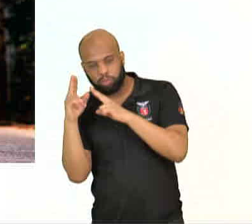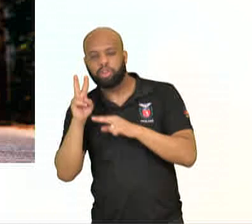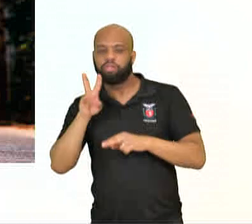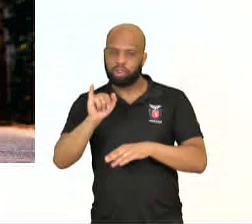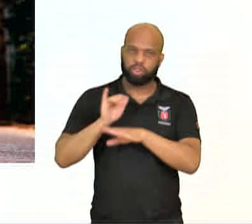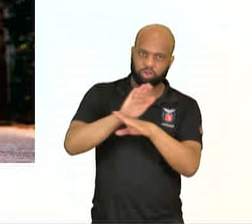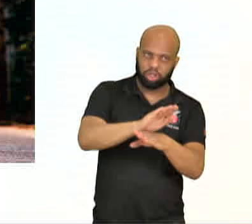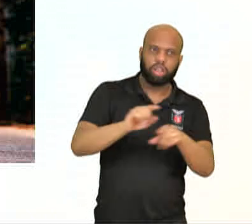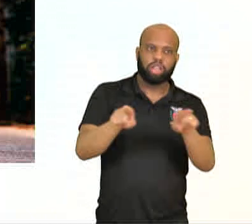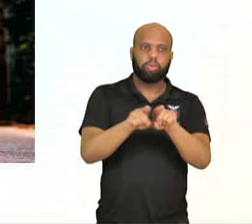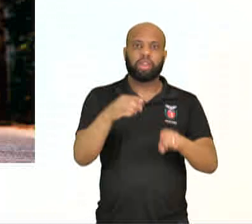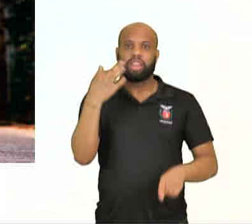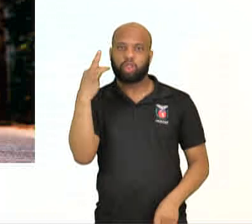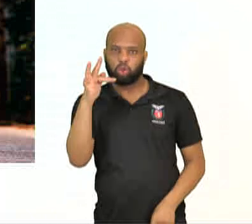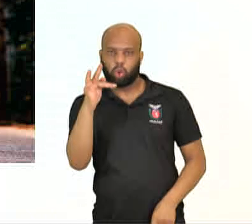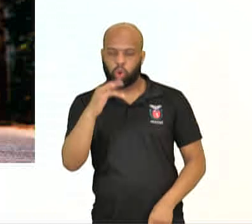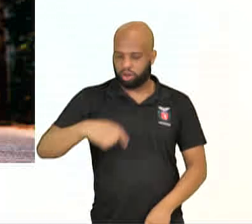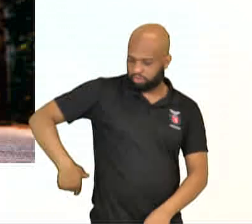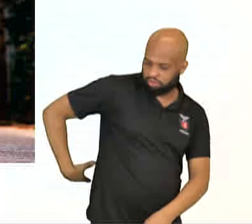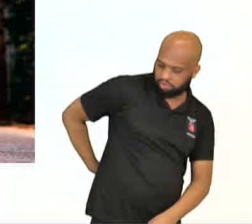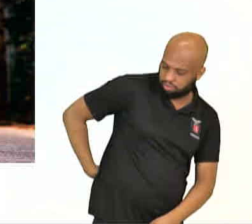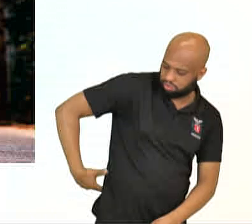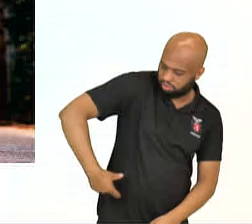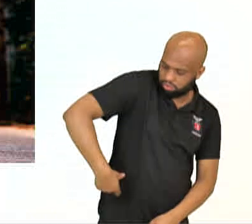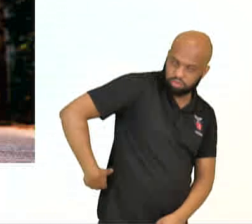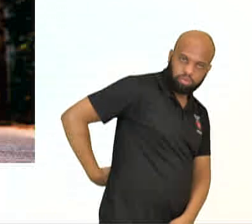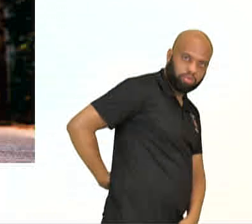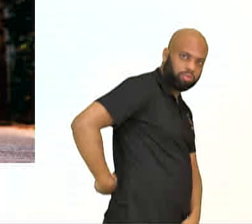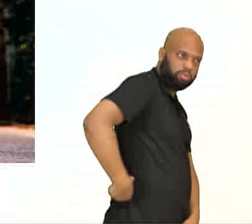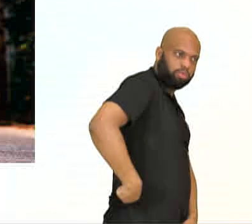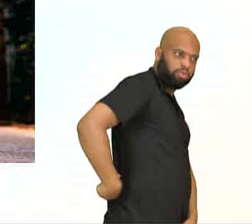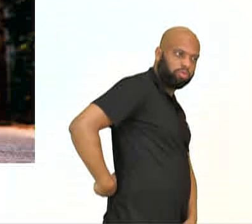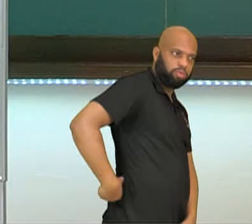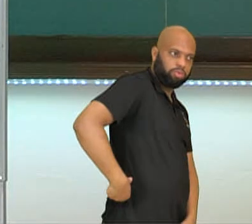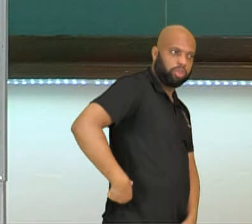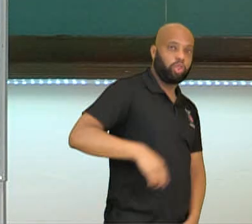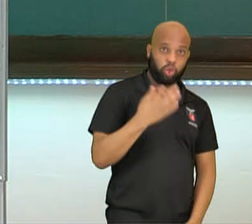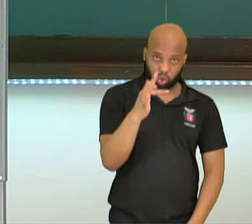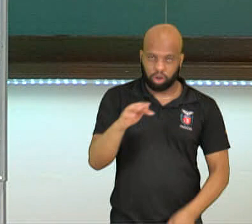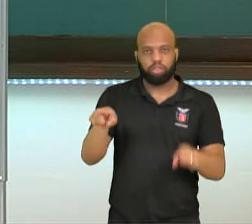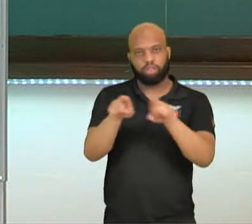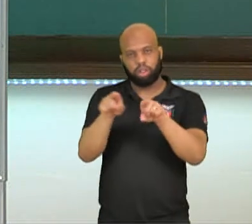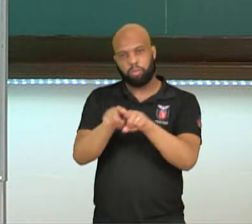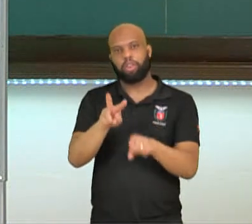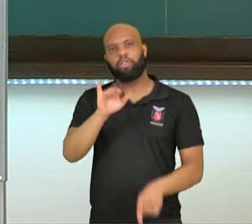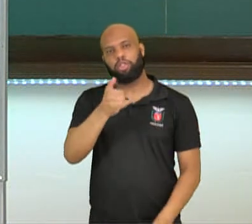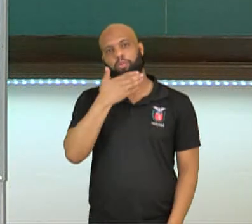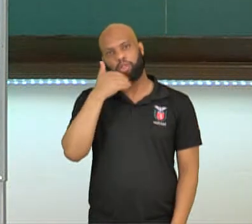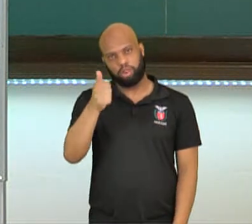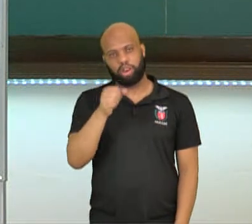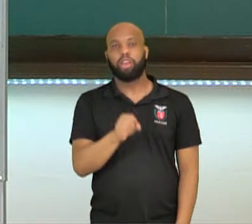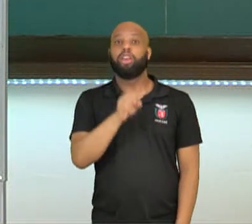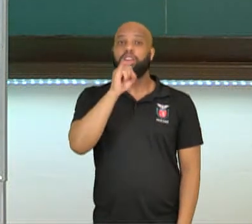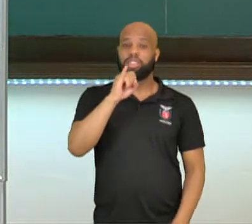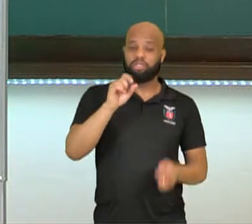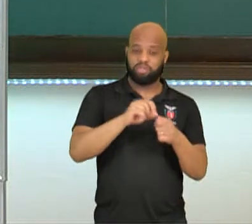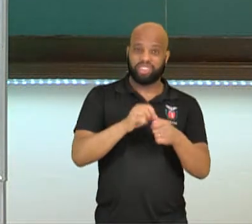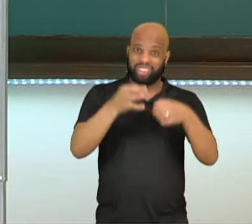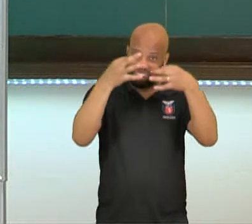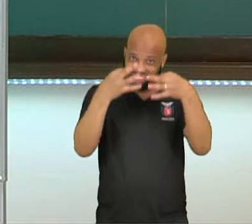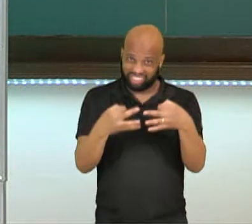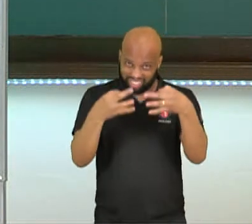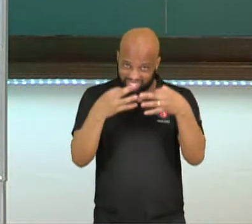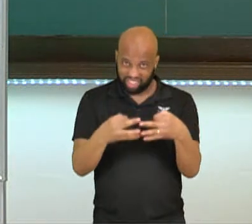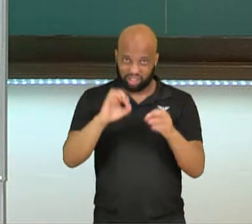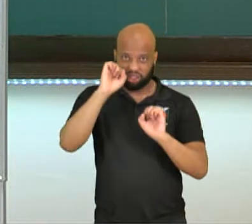dores lombares. Então, todas essas questões respiratórias associadas à prática correta da atividade física traz